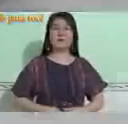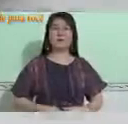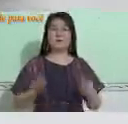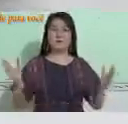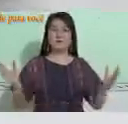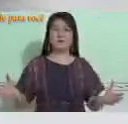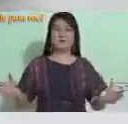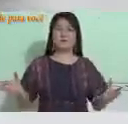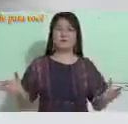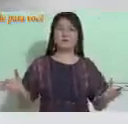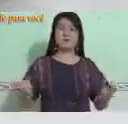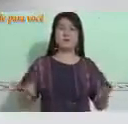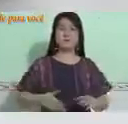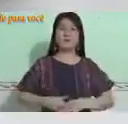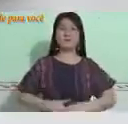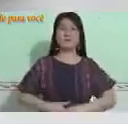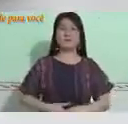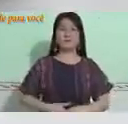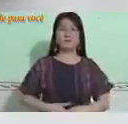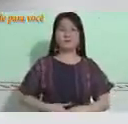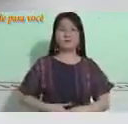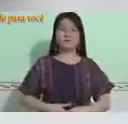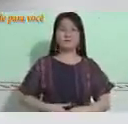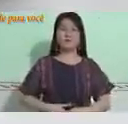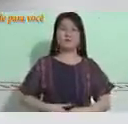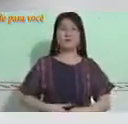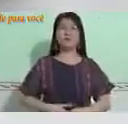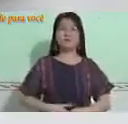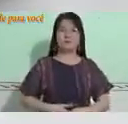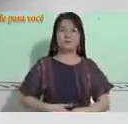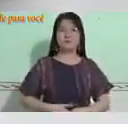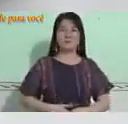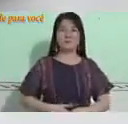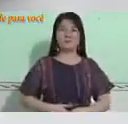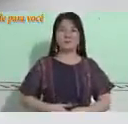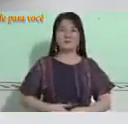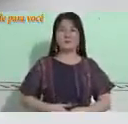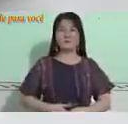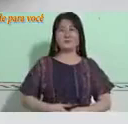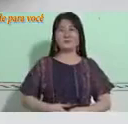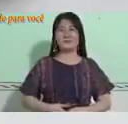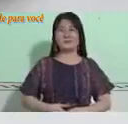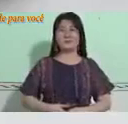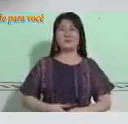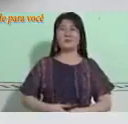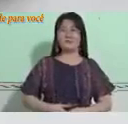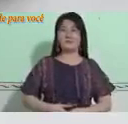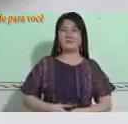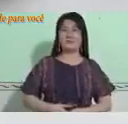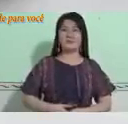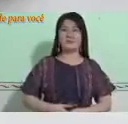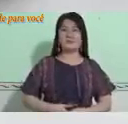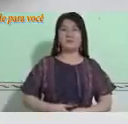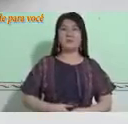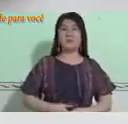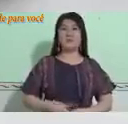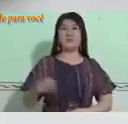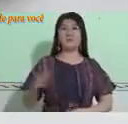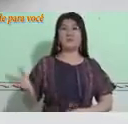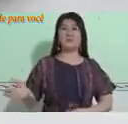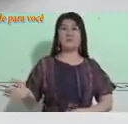de água exalanche da maranha suco de abacaxi coado mais 4 biscoitos maria suco de laranja coado água de